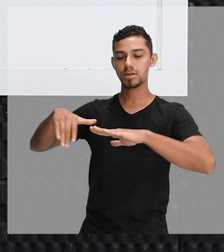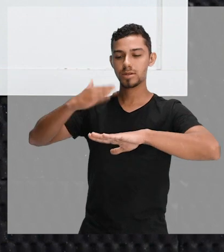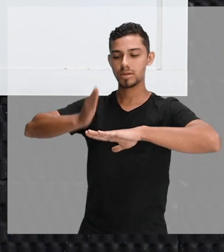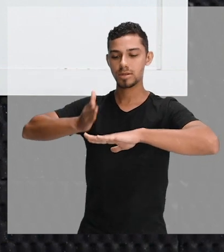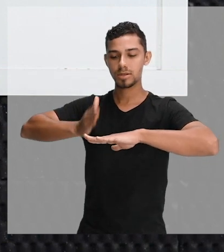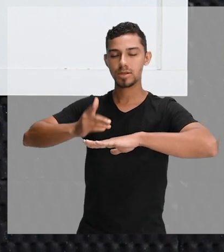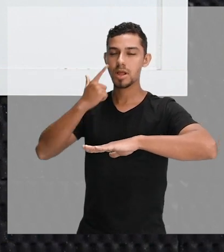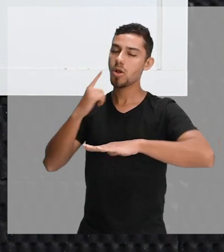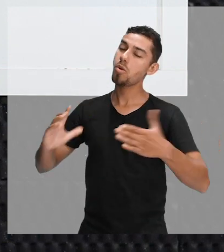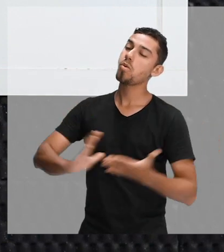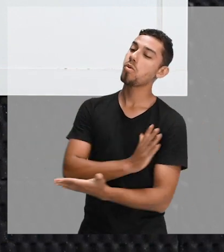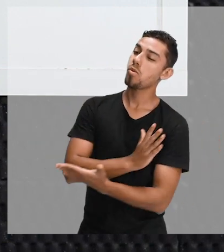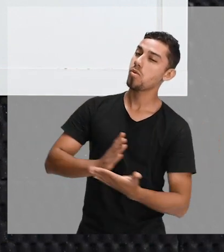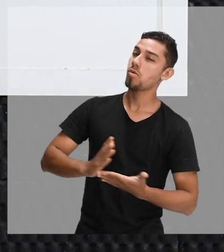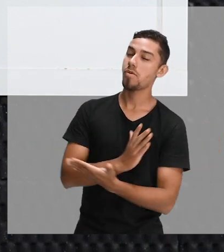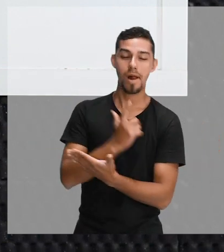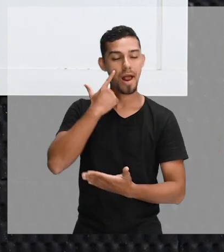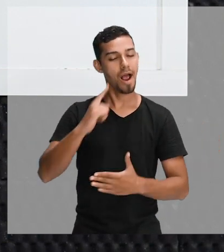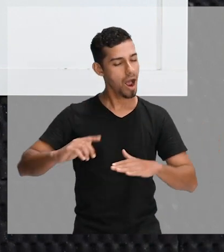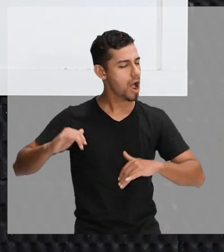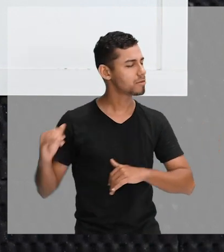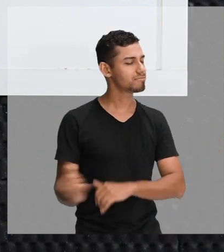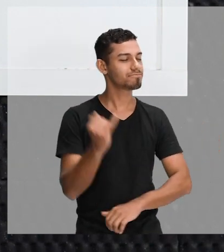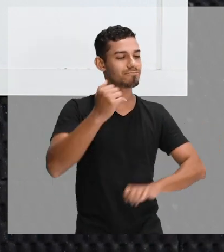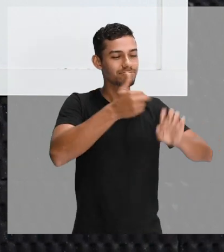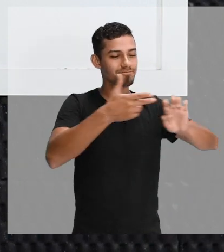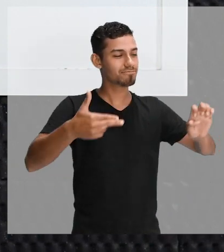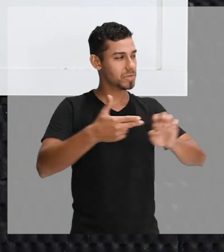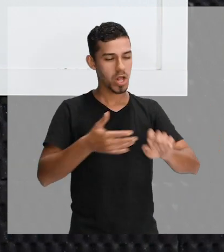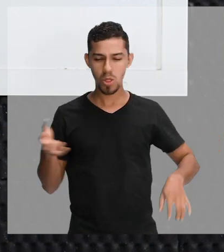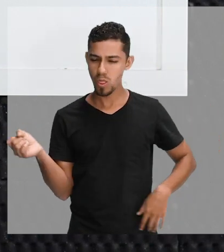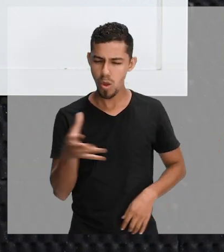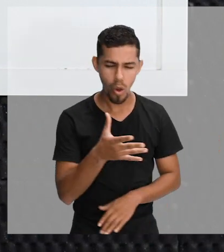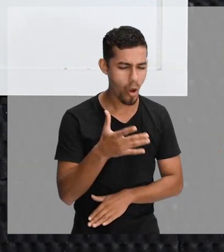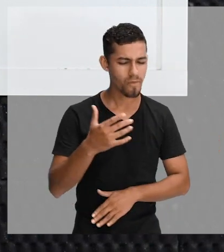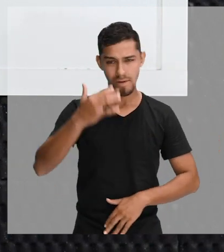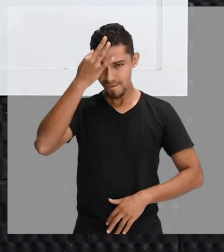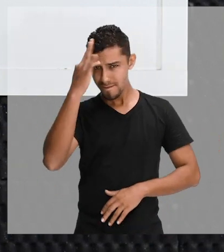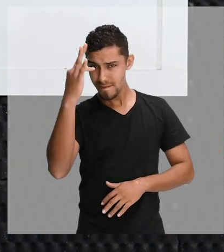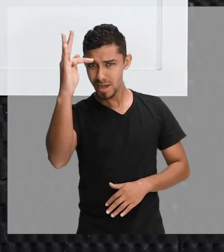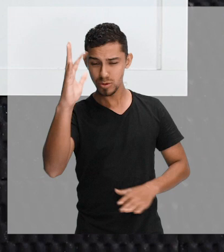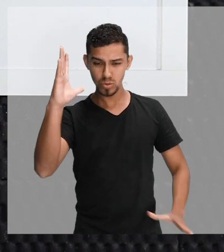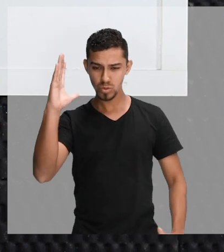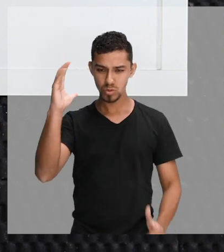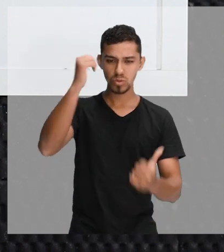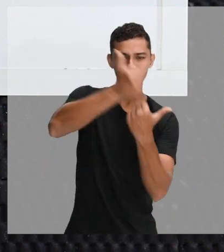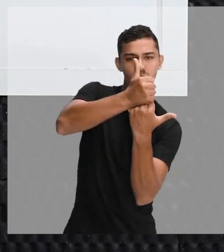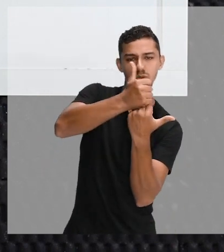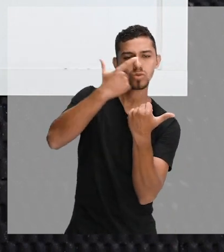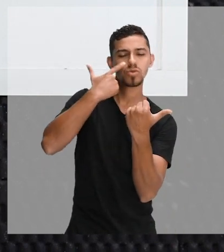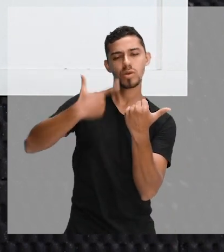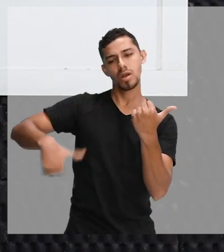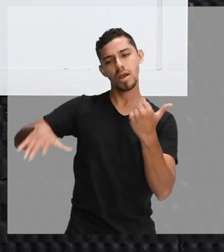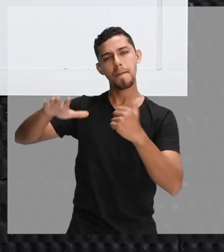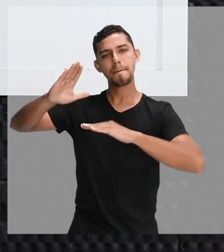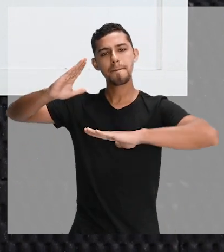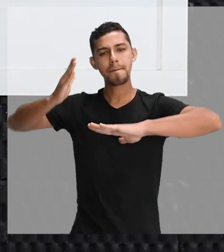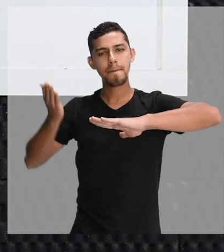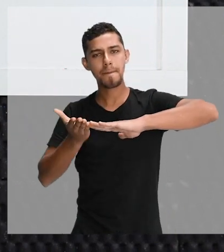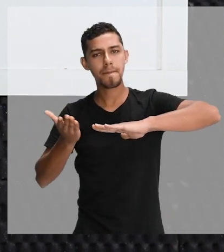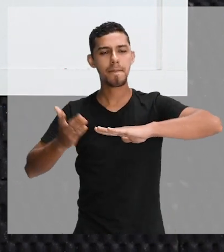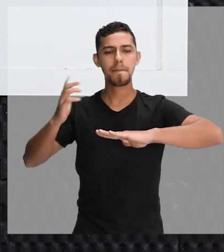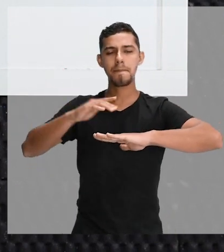alguns elementos que são fundamentais para a nova filosofia, aquela que vai substituir a filosofia medieval.